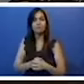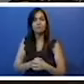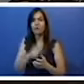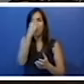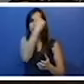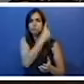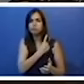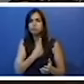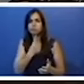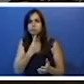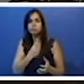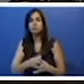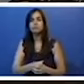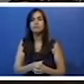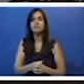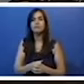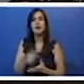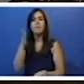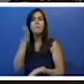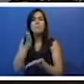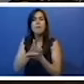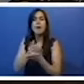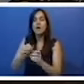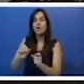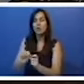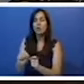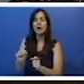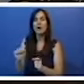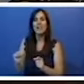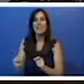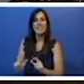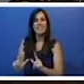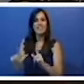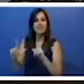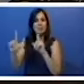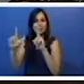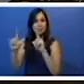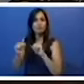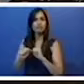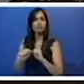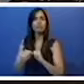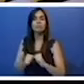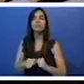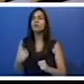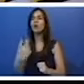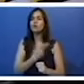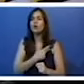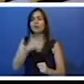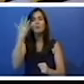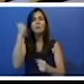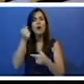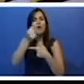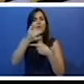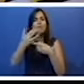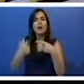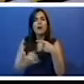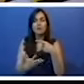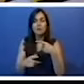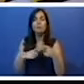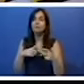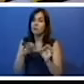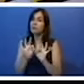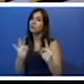litro é um litro dividido ao meio entretanto as frações são bastante usadas quando se trata de